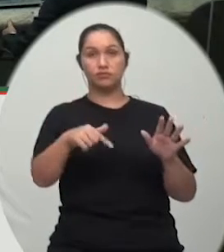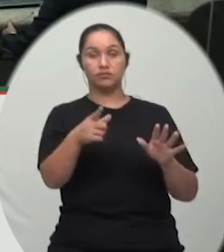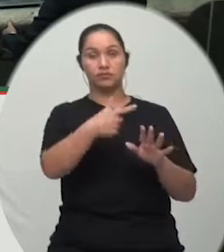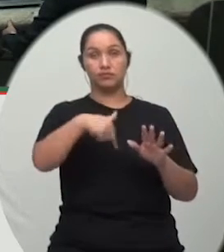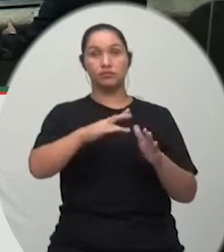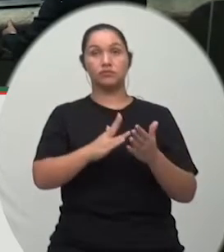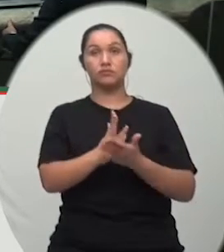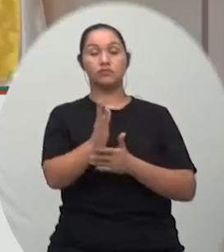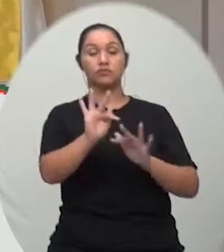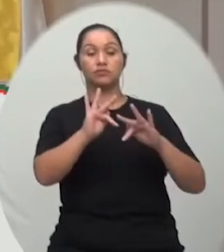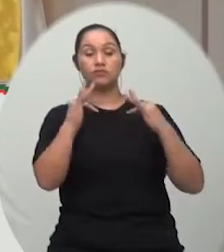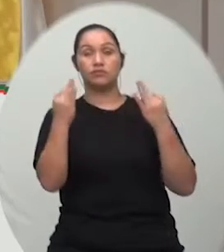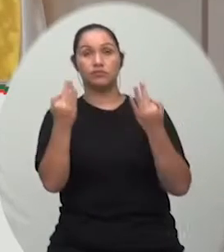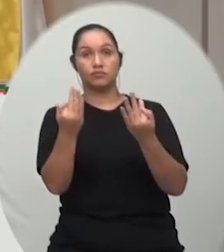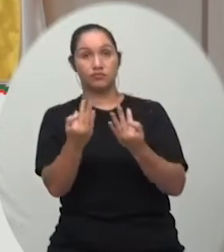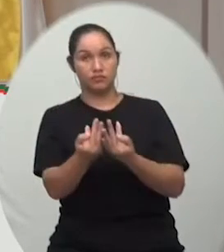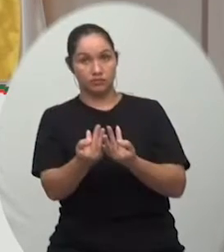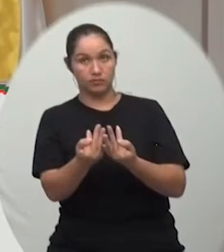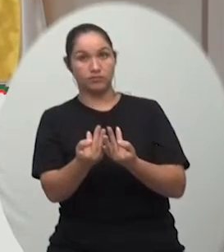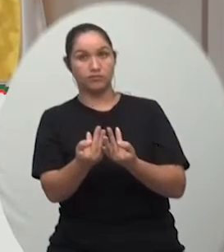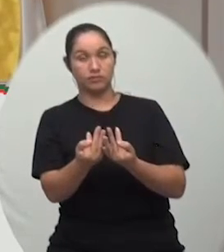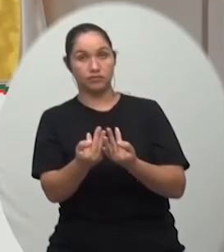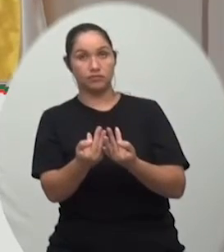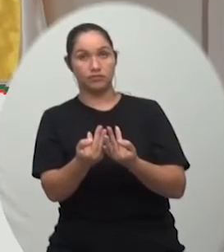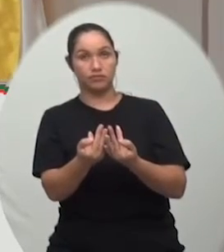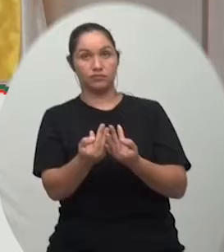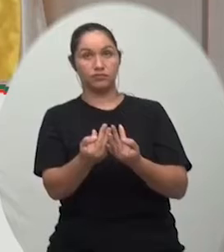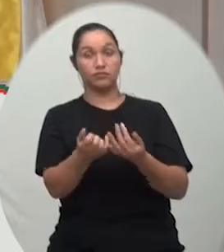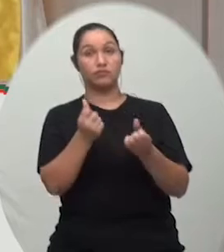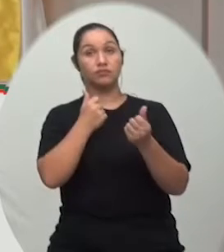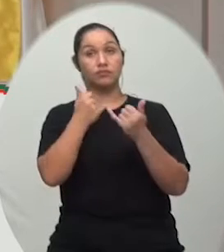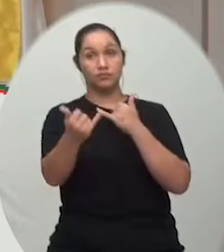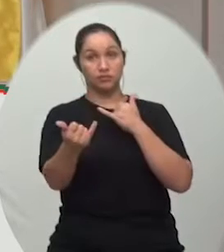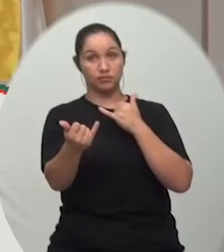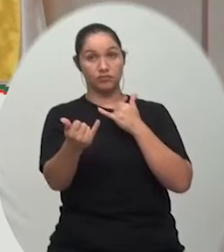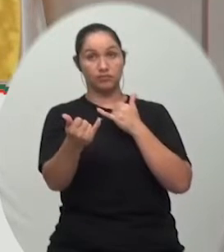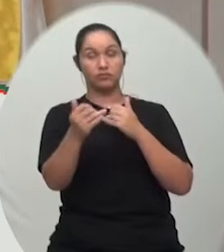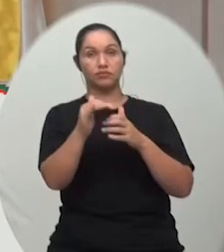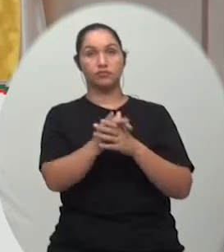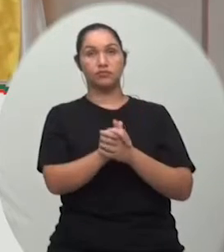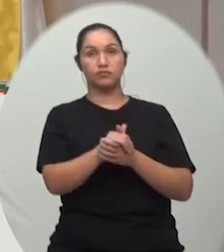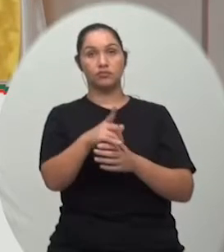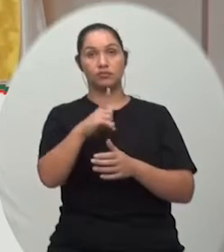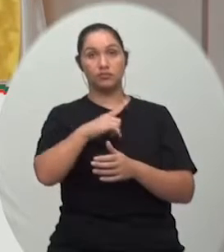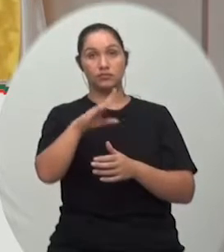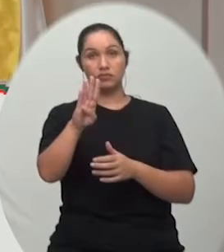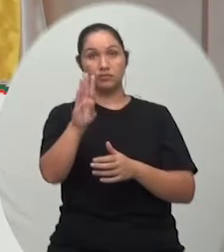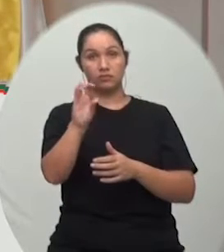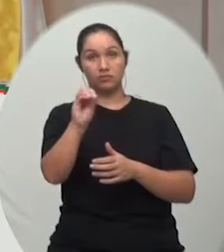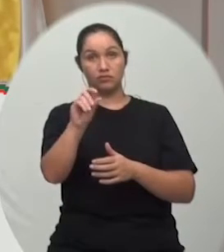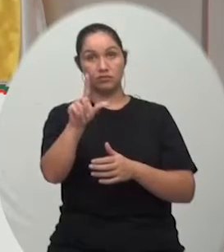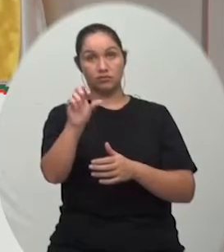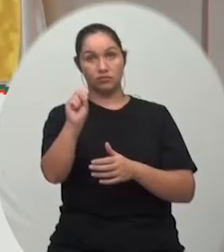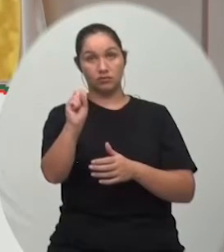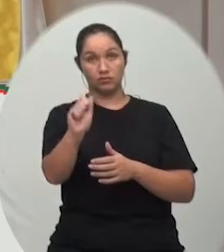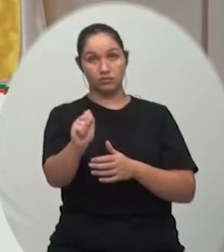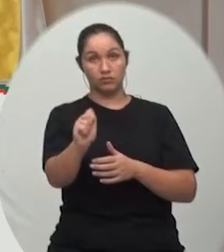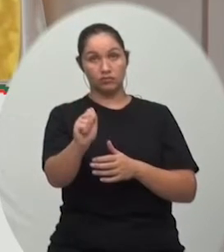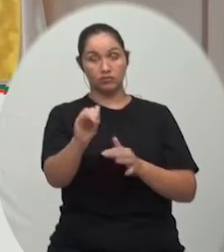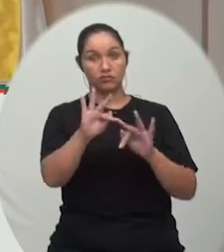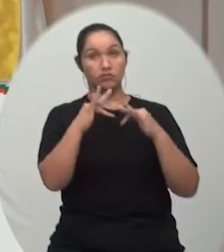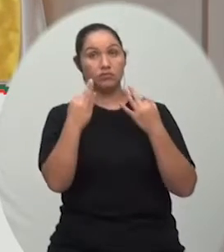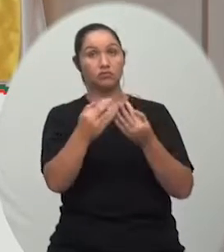as famílias enquadradas, que se enquadram, por exemplo, e que recebem o Bolsa Família, têm direito à isenção do